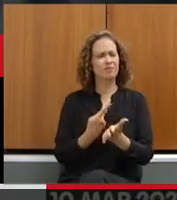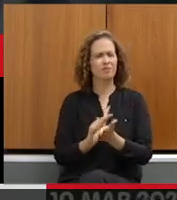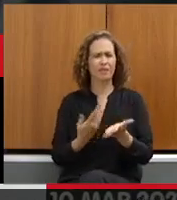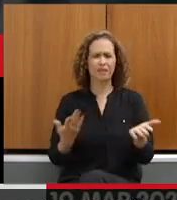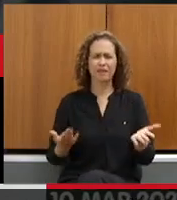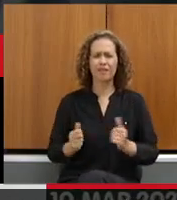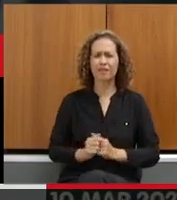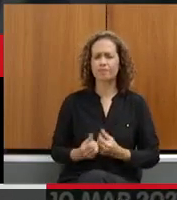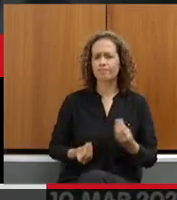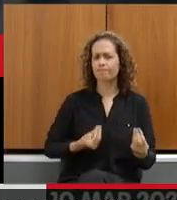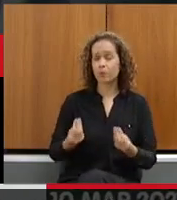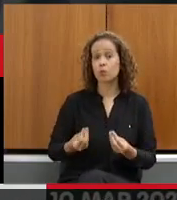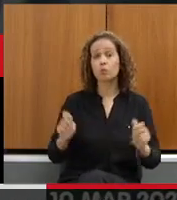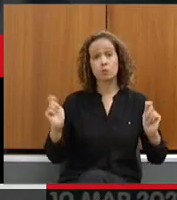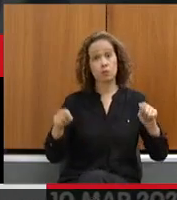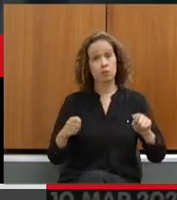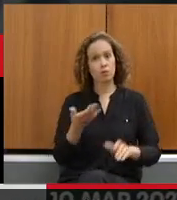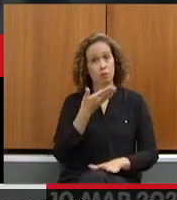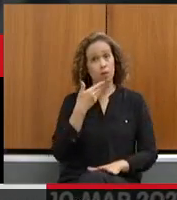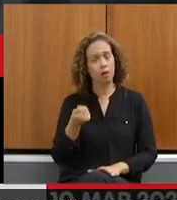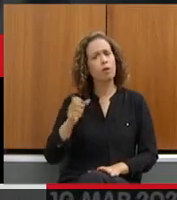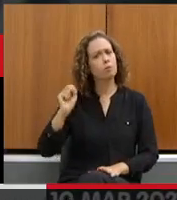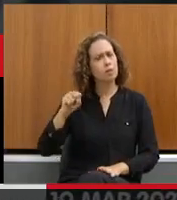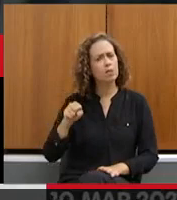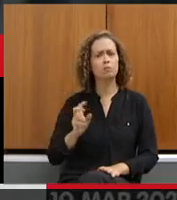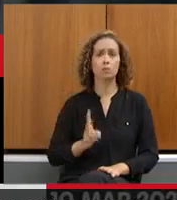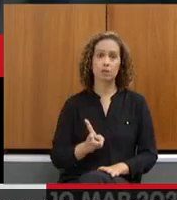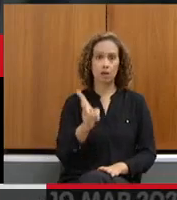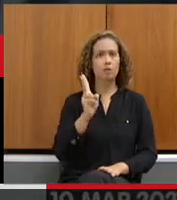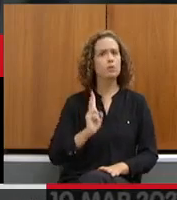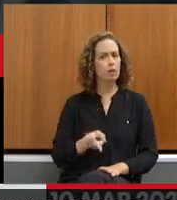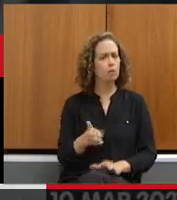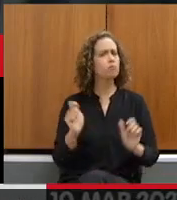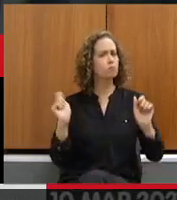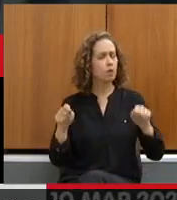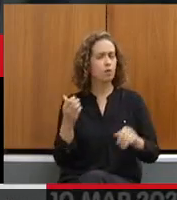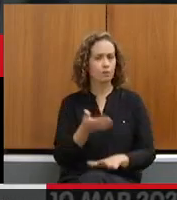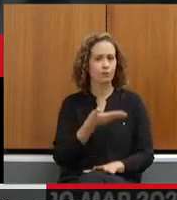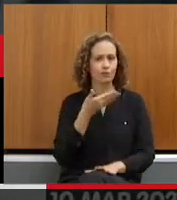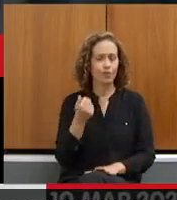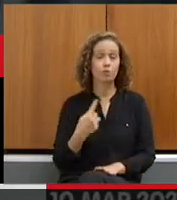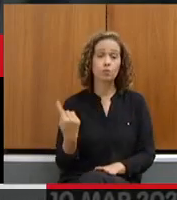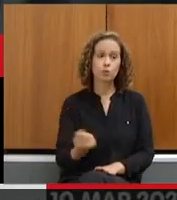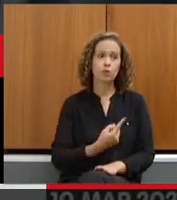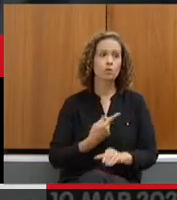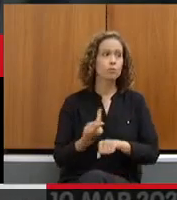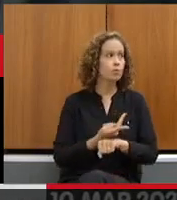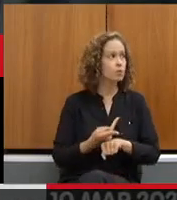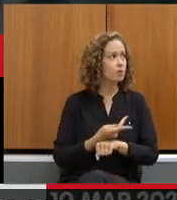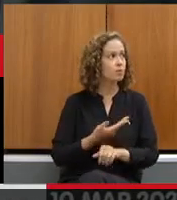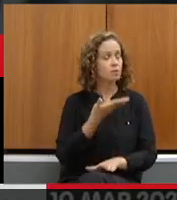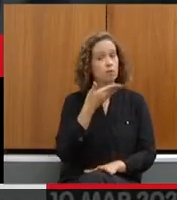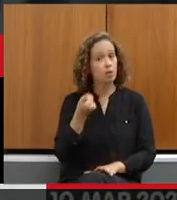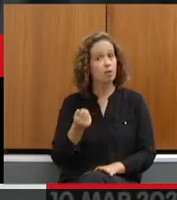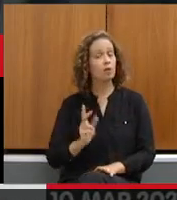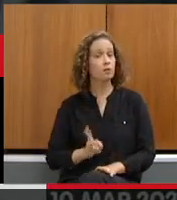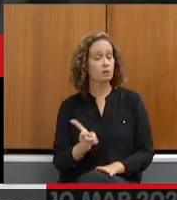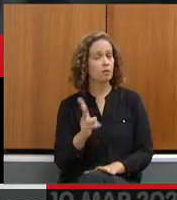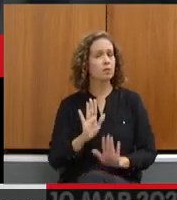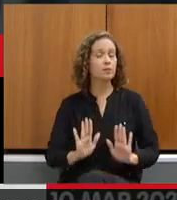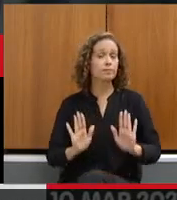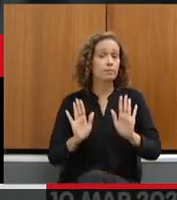claro que poderia ser melhor sempre pode ser melhor sempre pode a gente está sempre buscando isso mas a